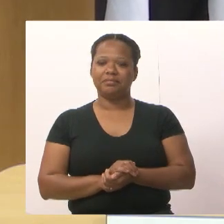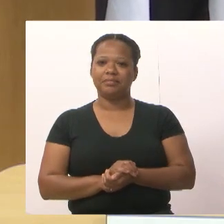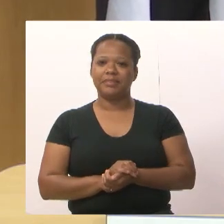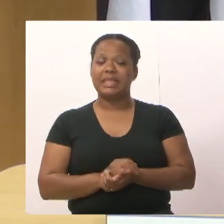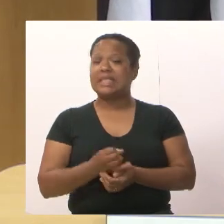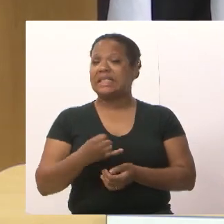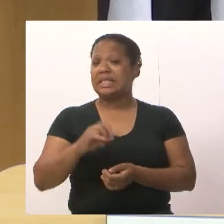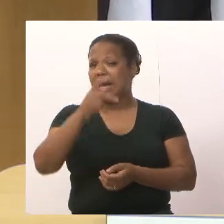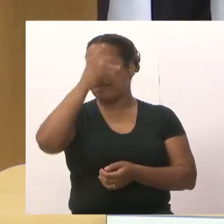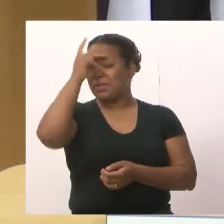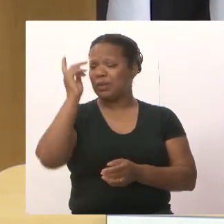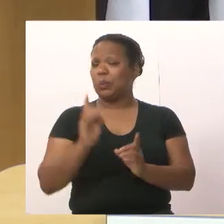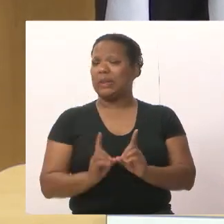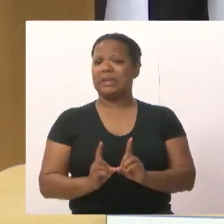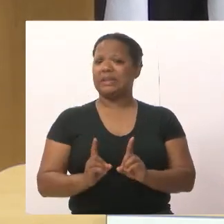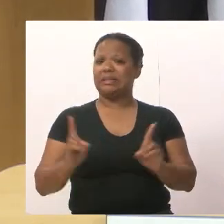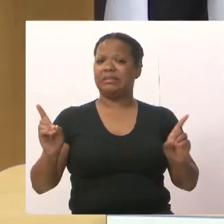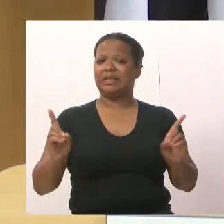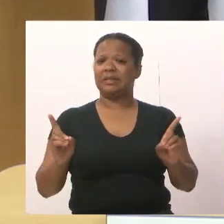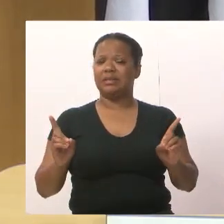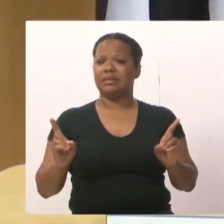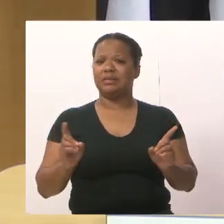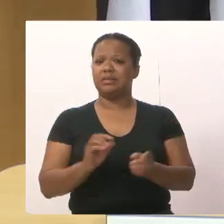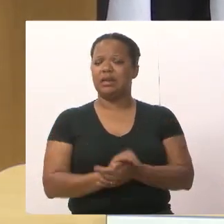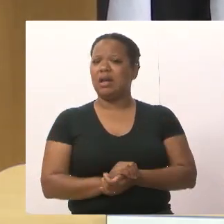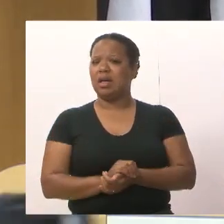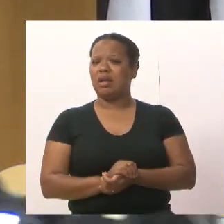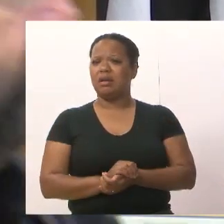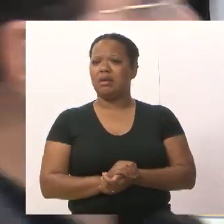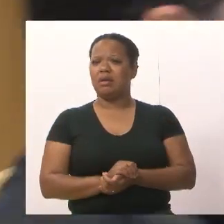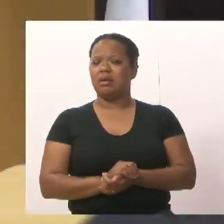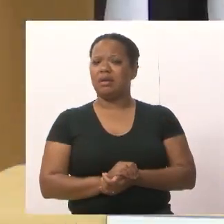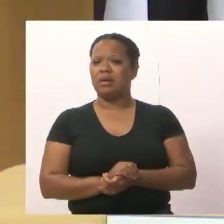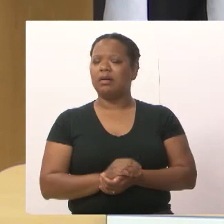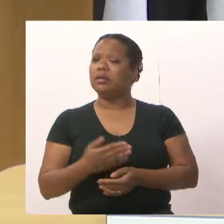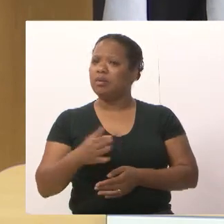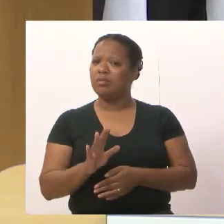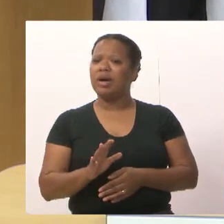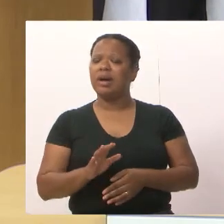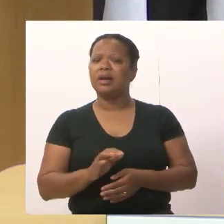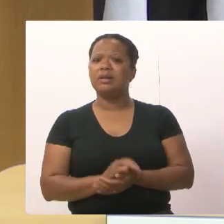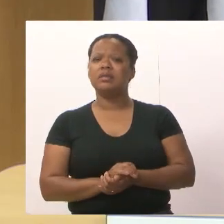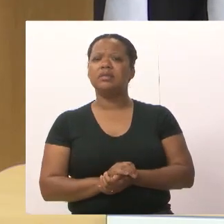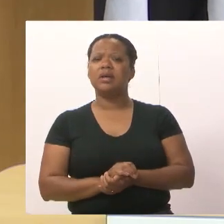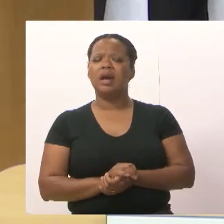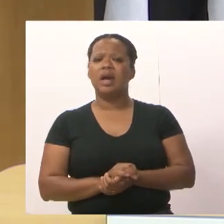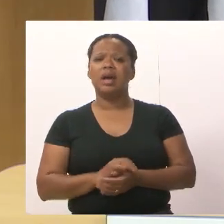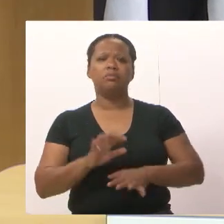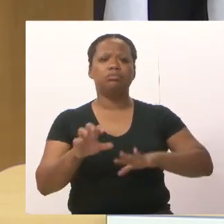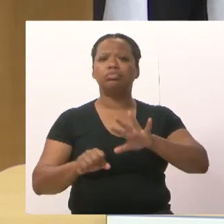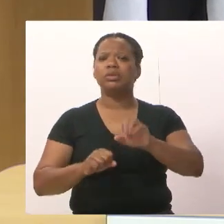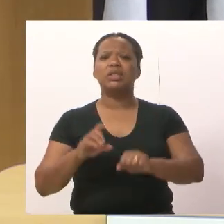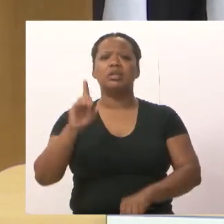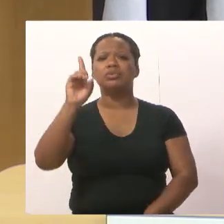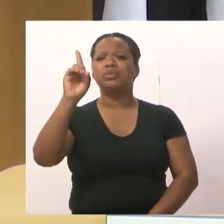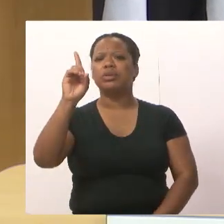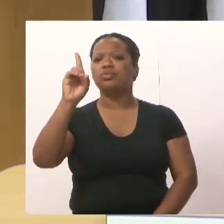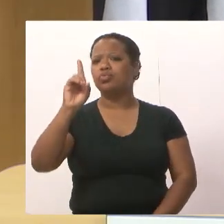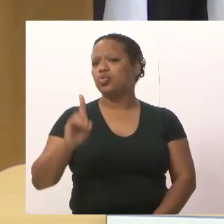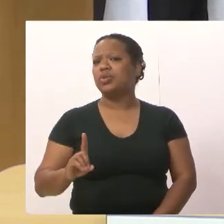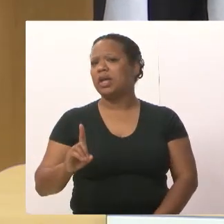Se a pessoa com deficiência, ela não tomar posse do que de direito é seu, a gente não vai